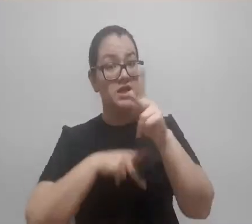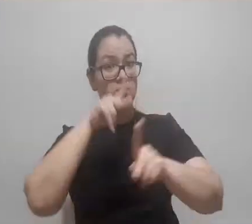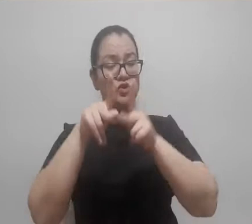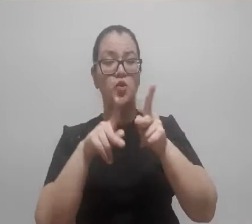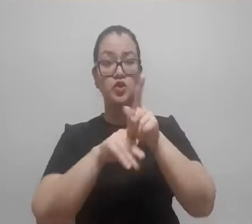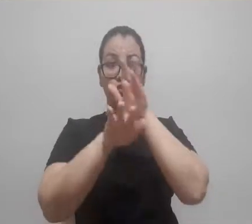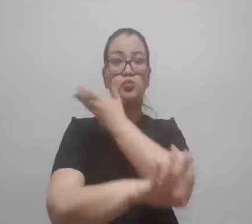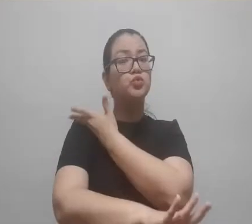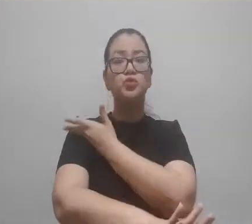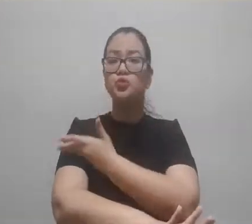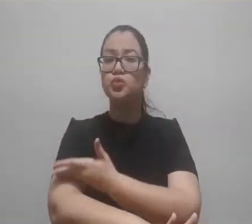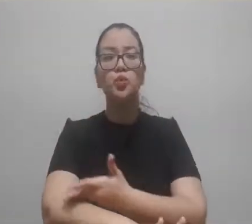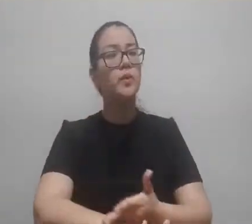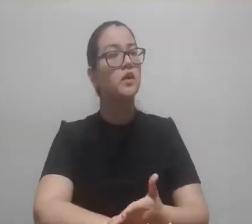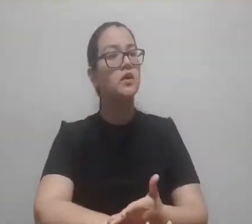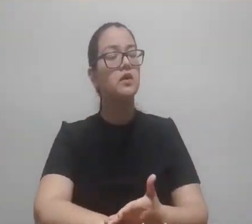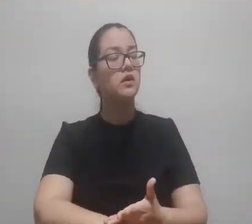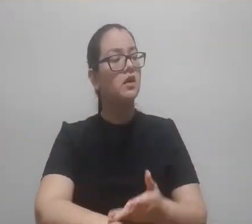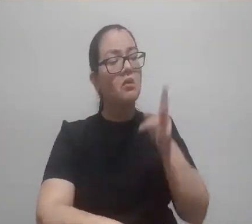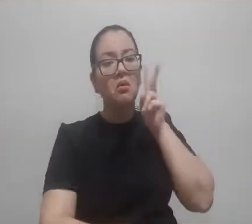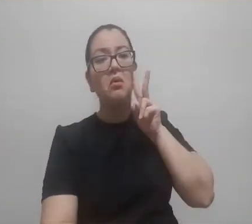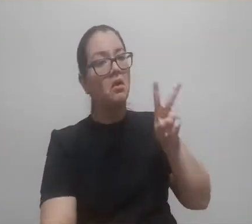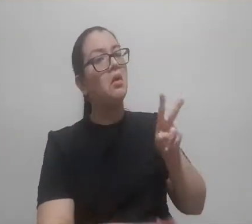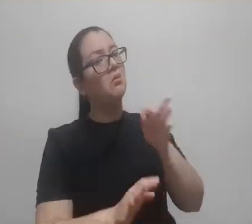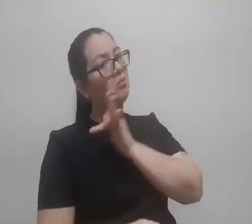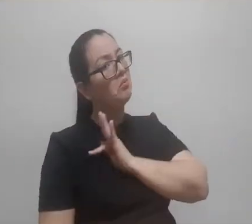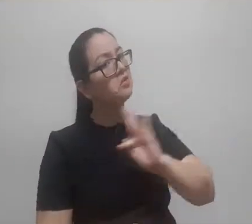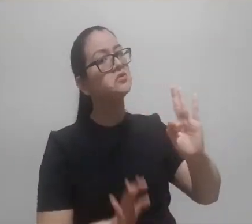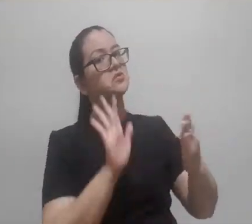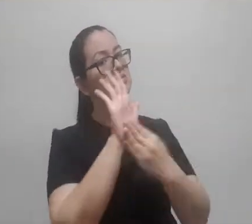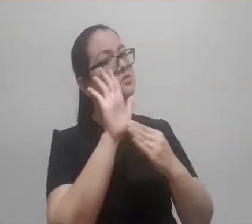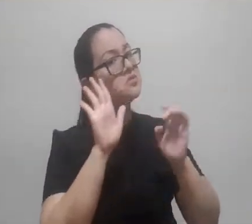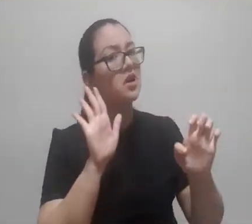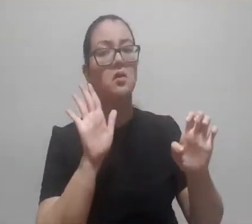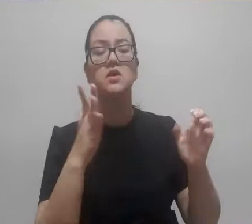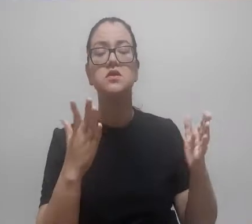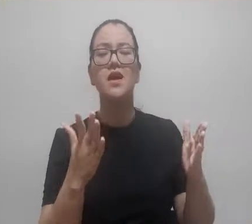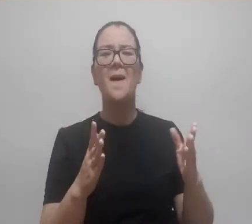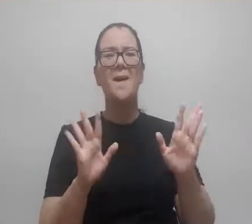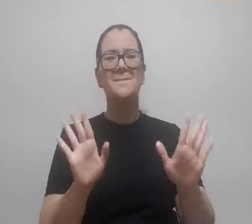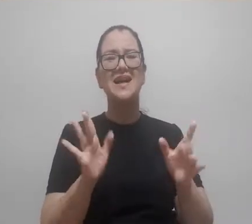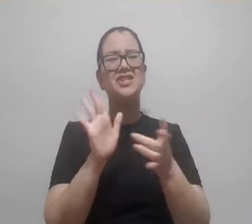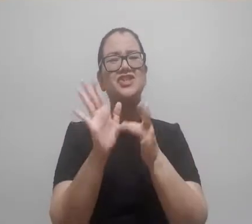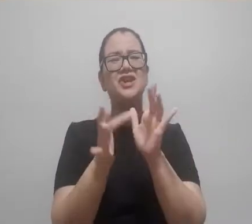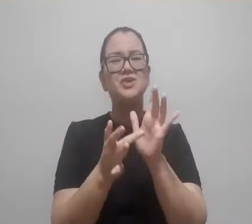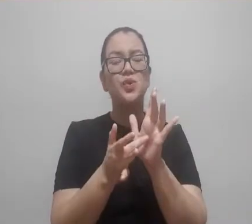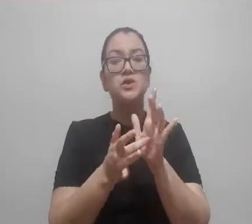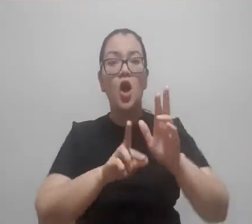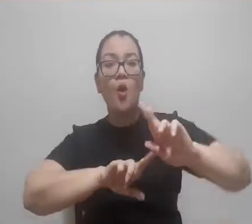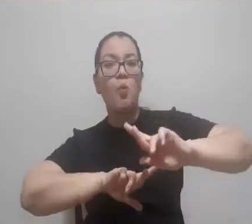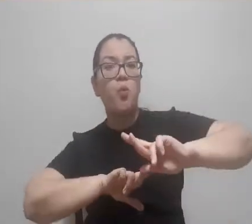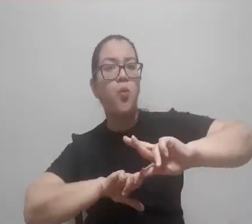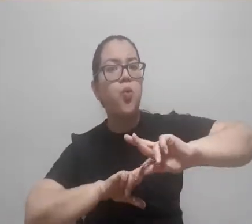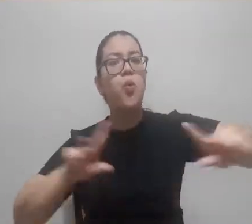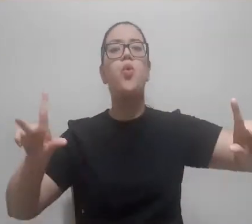os escribas e os fariseus. E a maneira como Cristo não só falava, mas vivia, era uma crítica também em relação